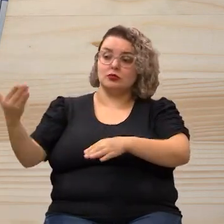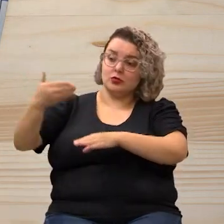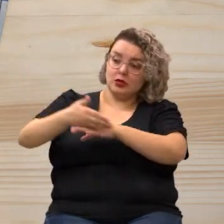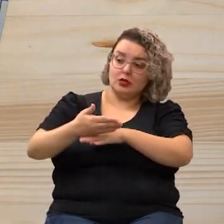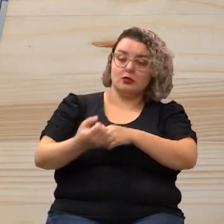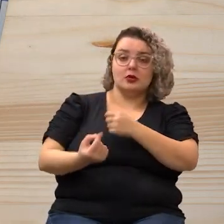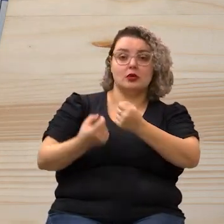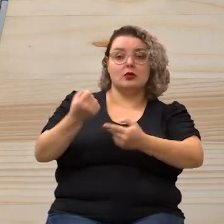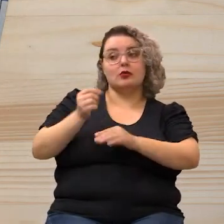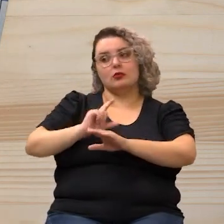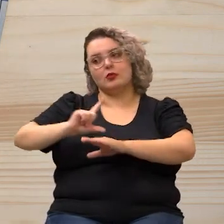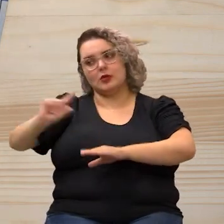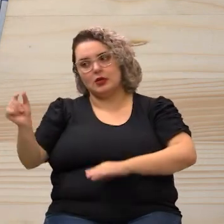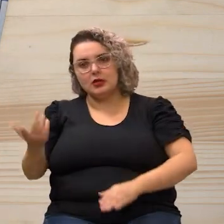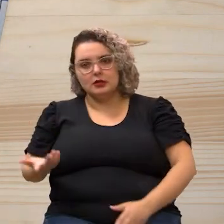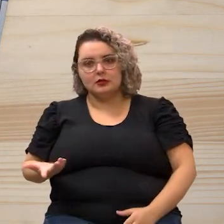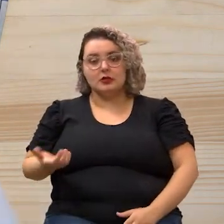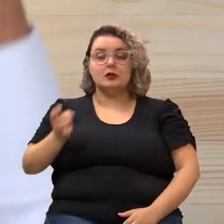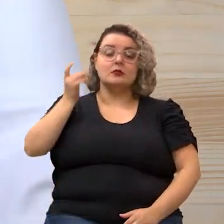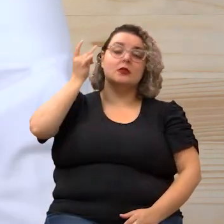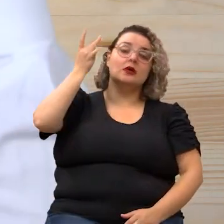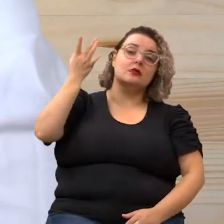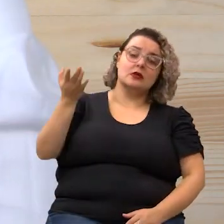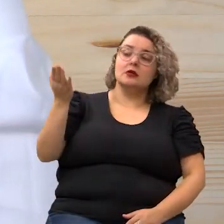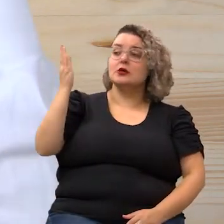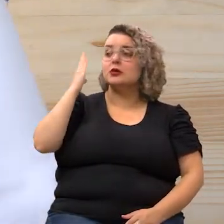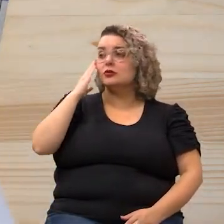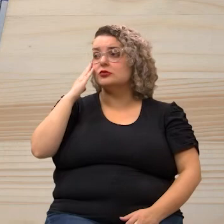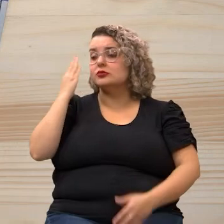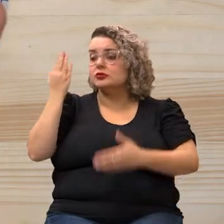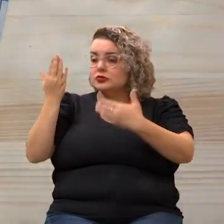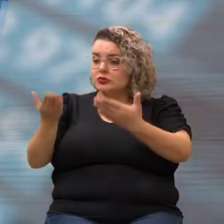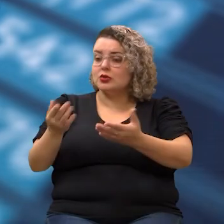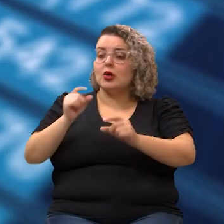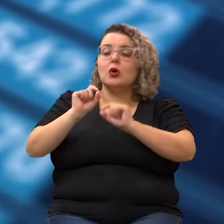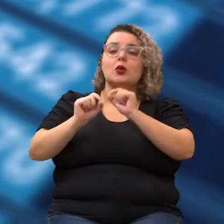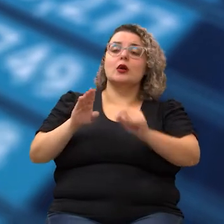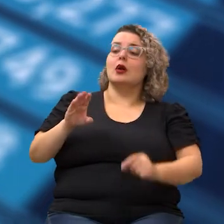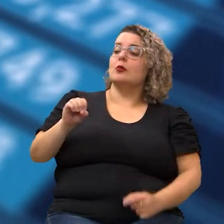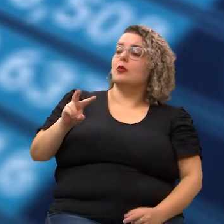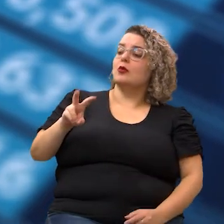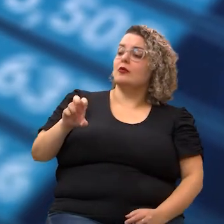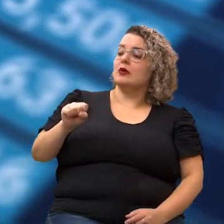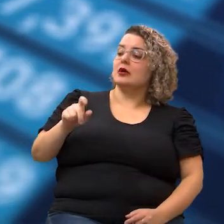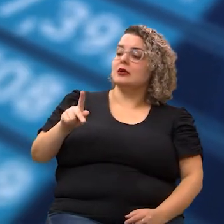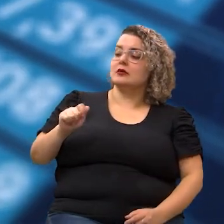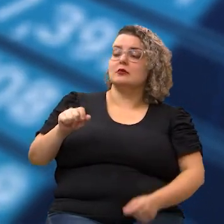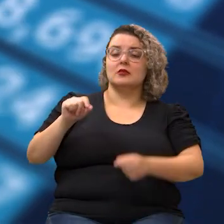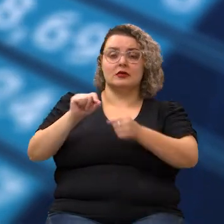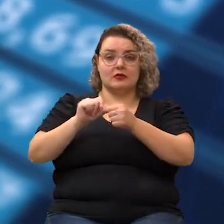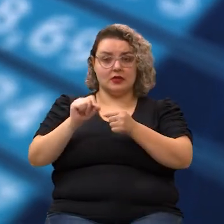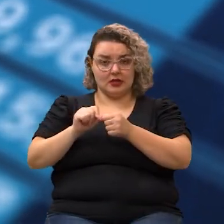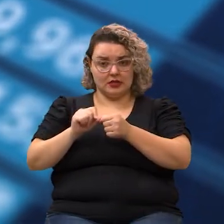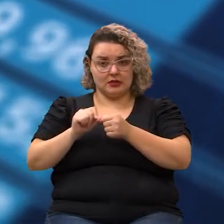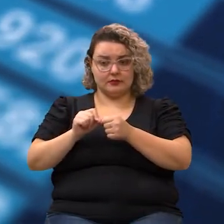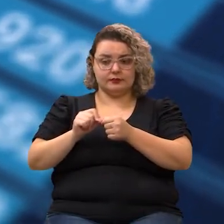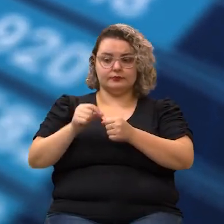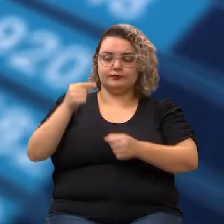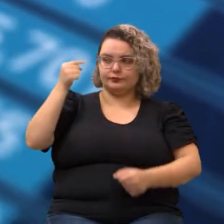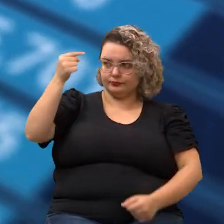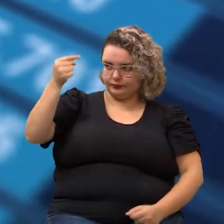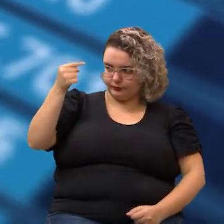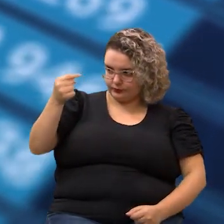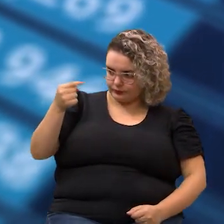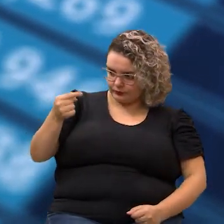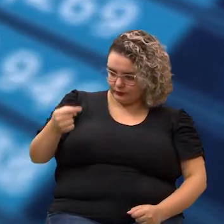umas ações entram, outras saem. E para facilitar o entendimento disso, o que a Bovespa fez? Ela transformou